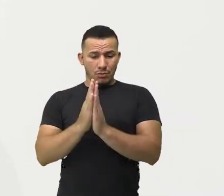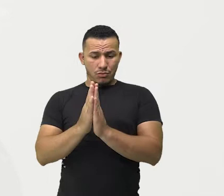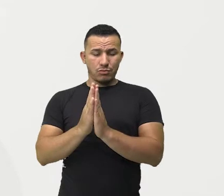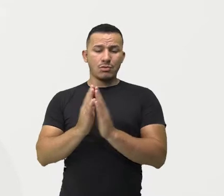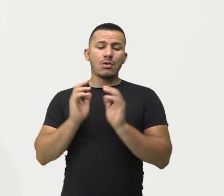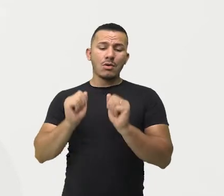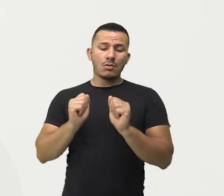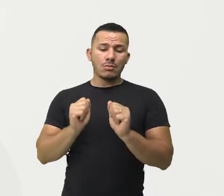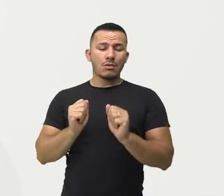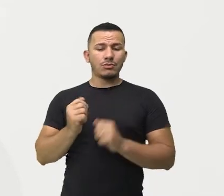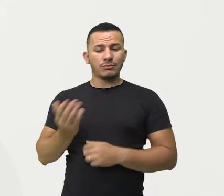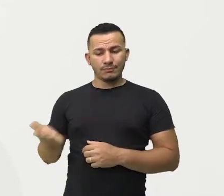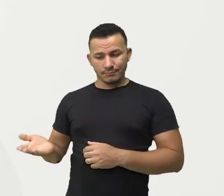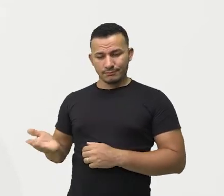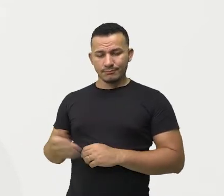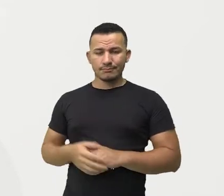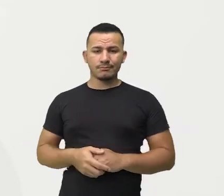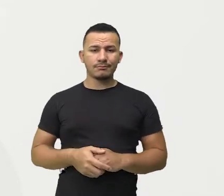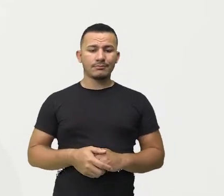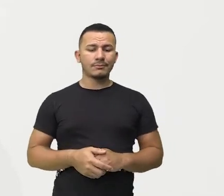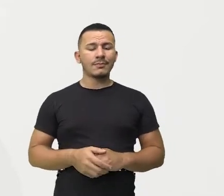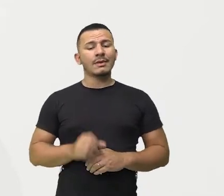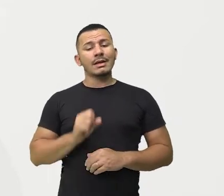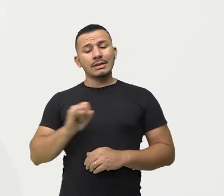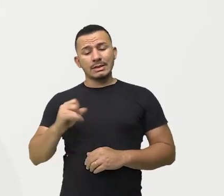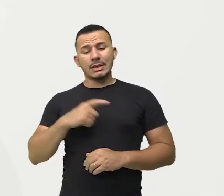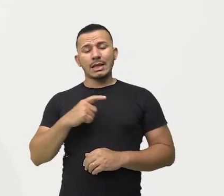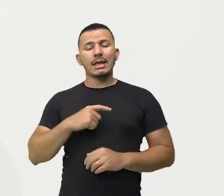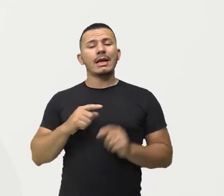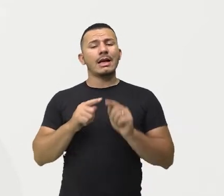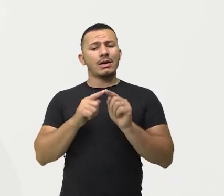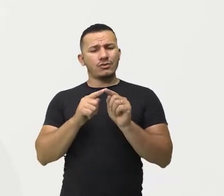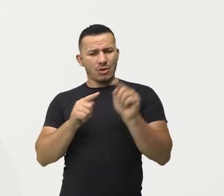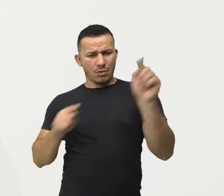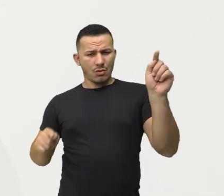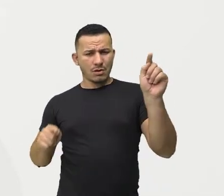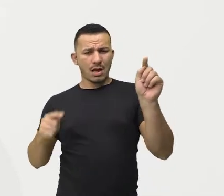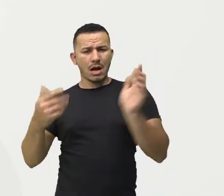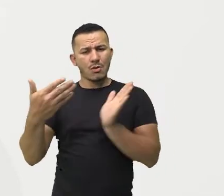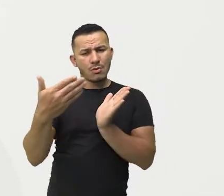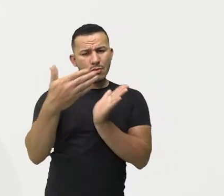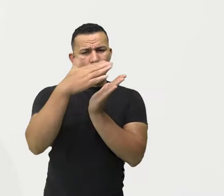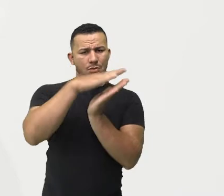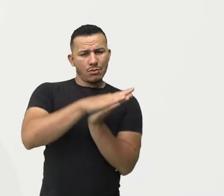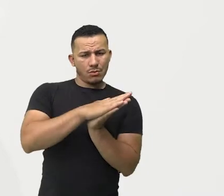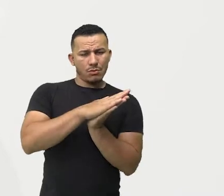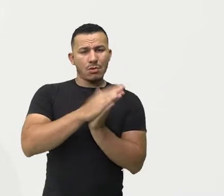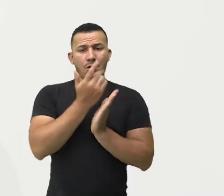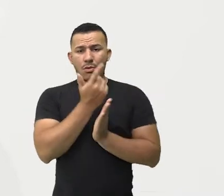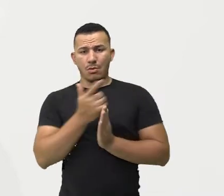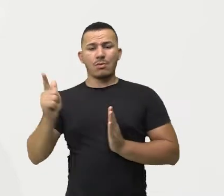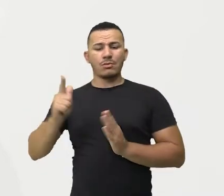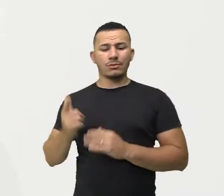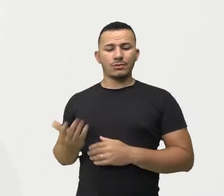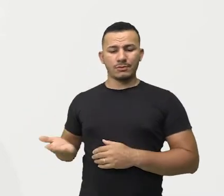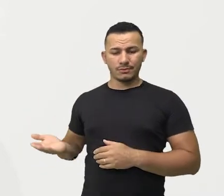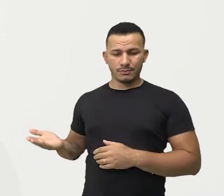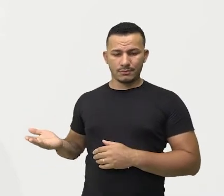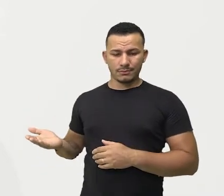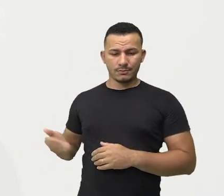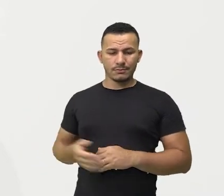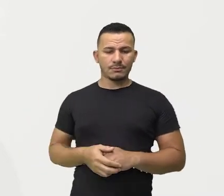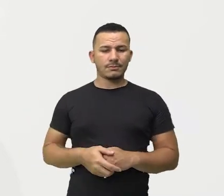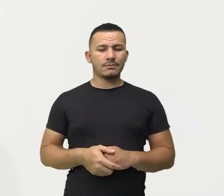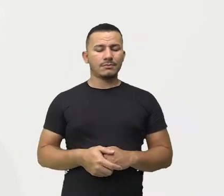Eu posso obter isso. Se nós dobrarmos na diagonal, eu posso ter essa situação aqui, olha, se nós dobrarmos